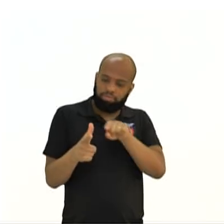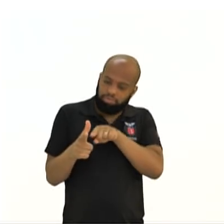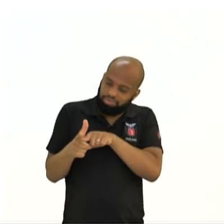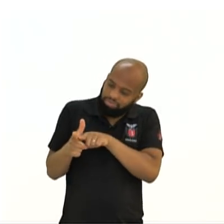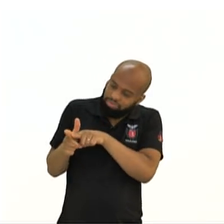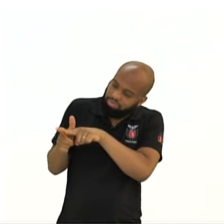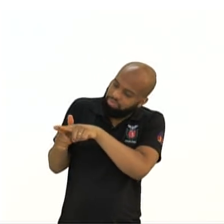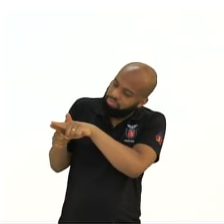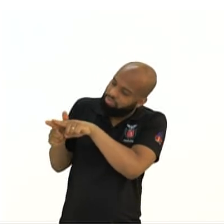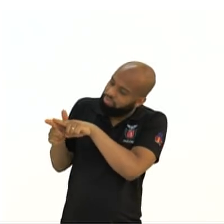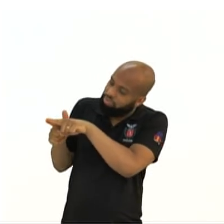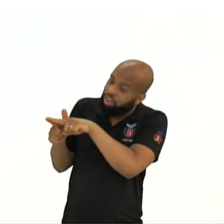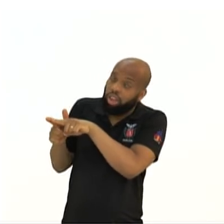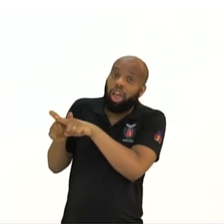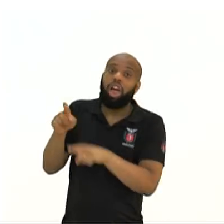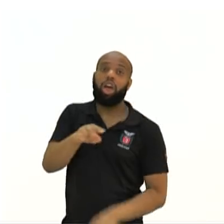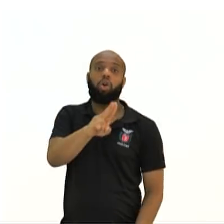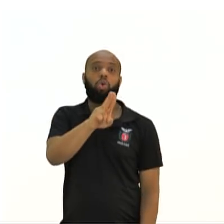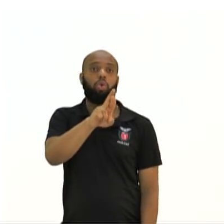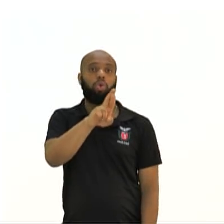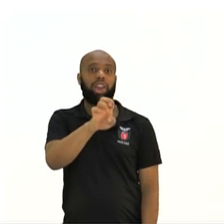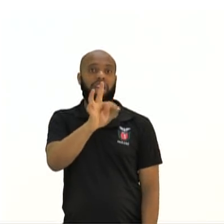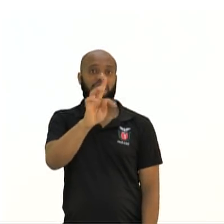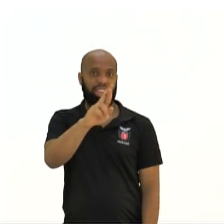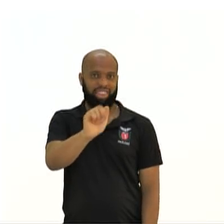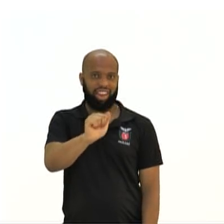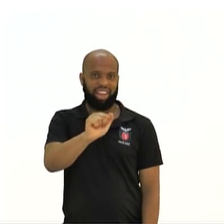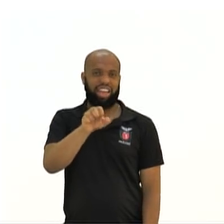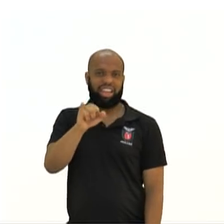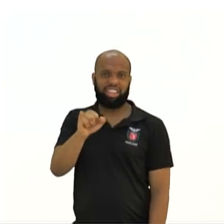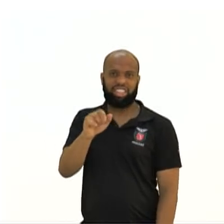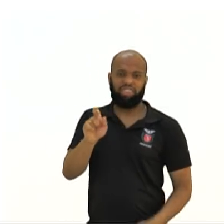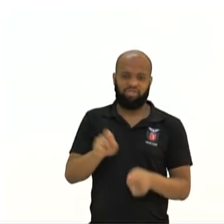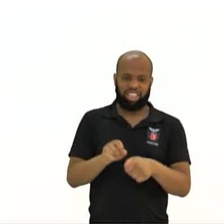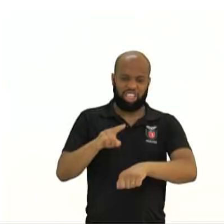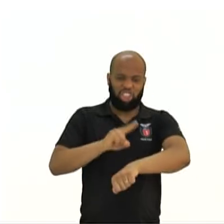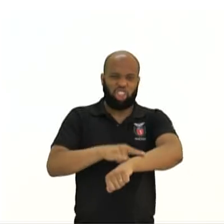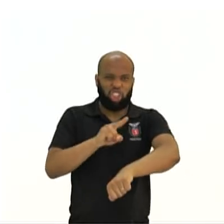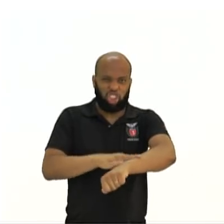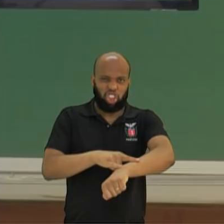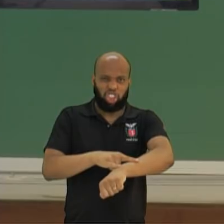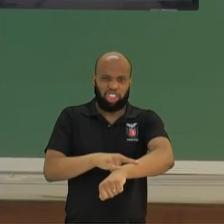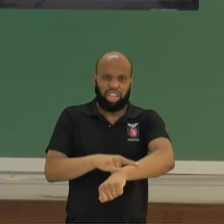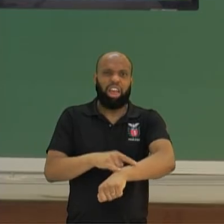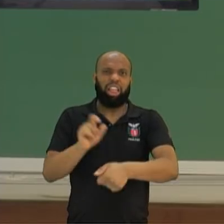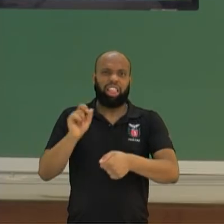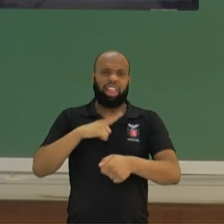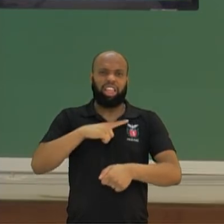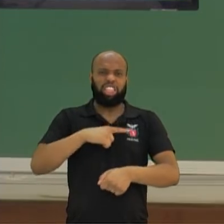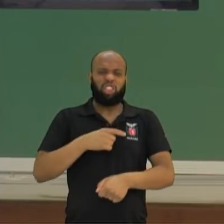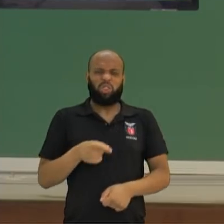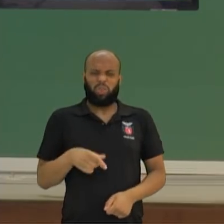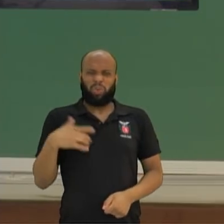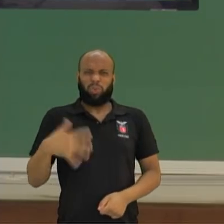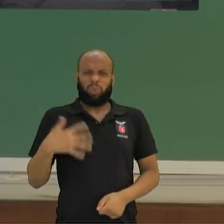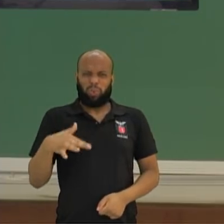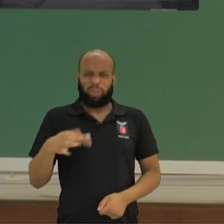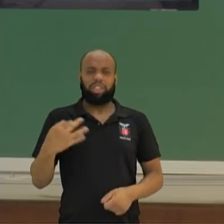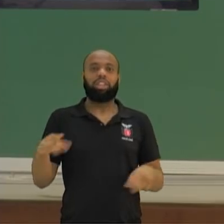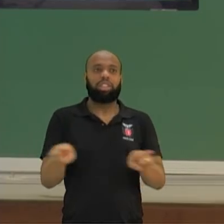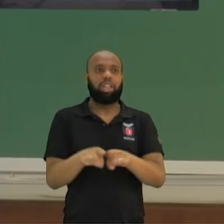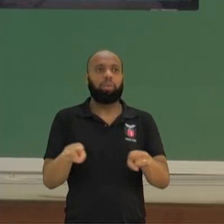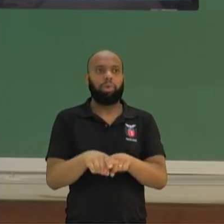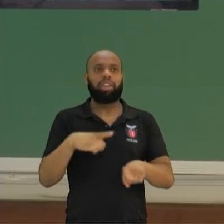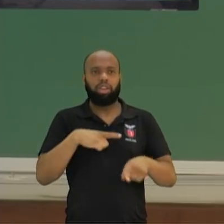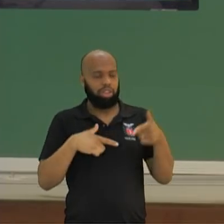urina. Portanto, vai provocar uma certa ardência na hora da pessoa urinar. Vai provocar também um corrimento, e